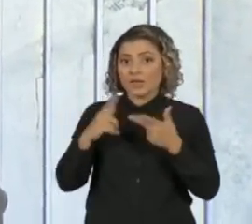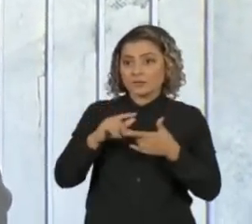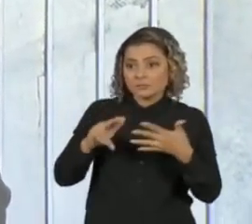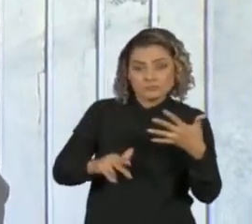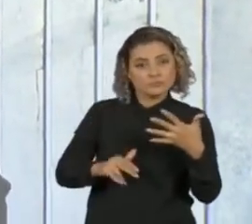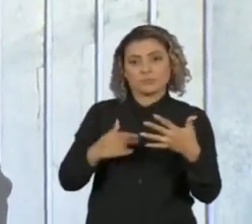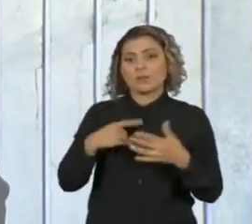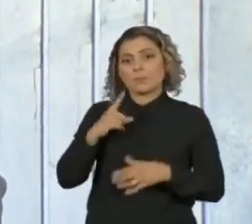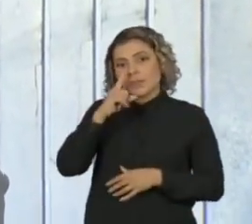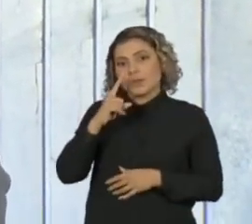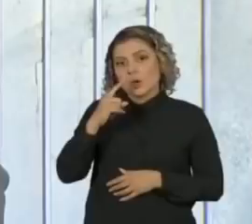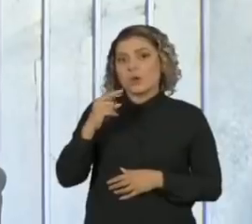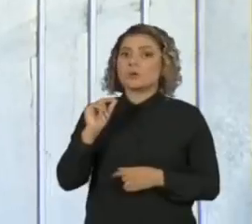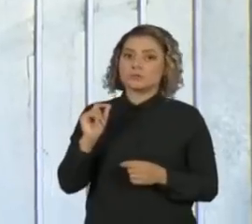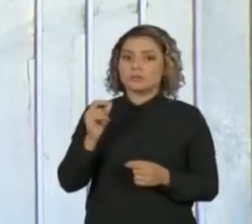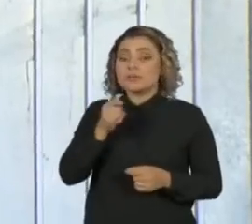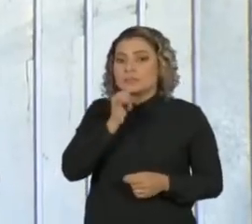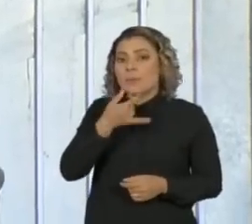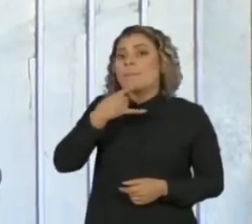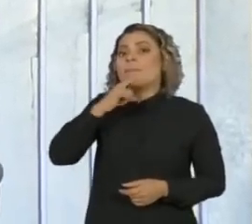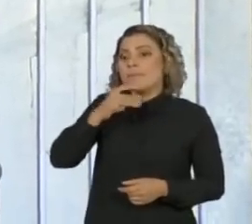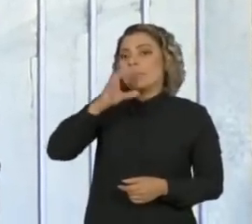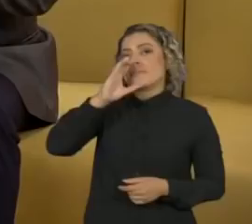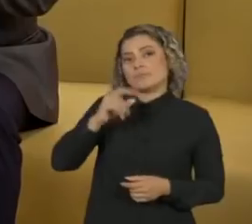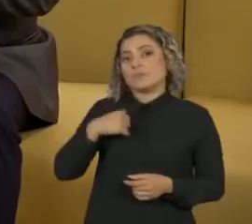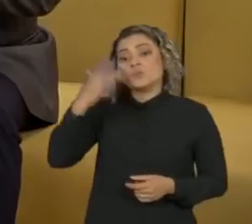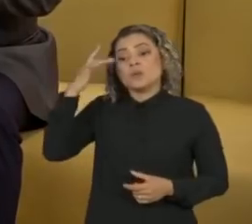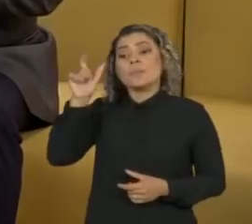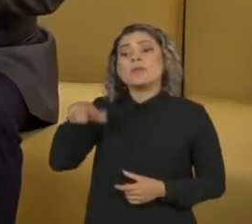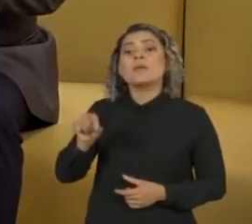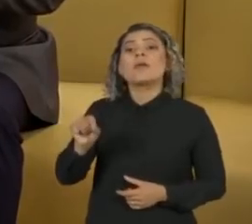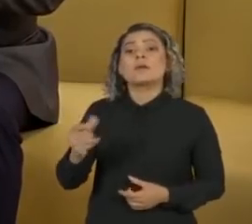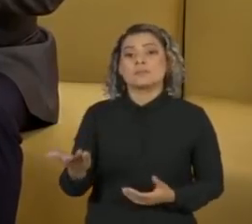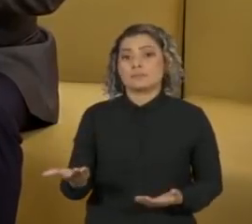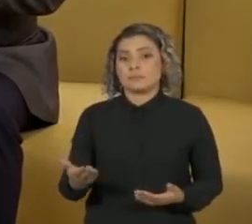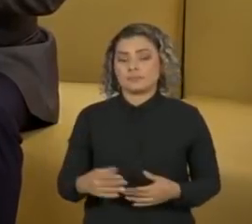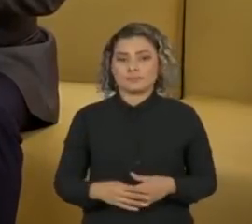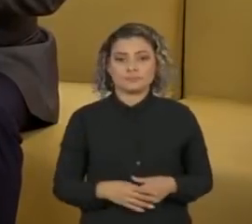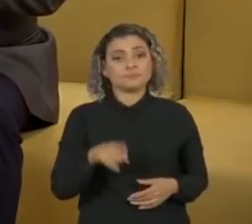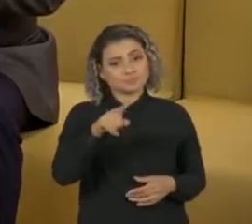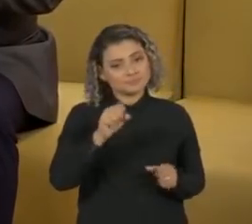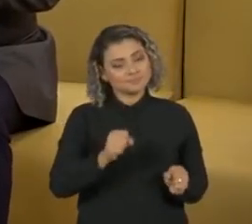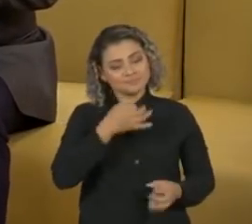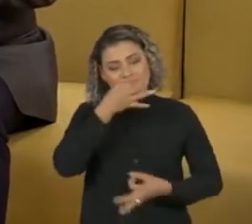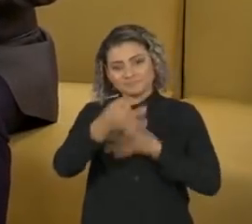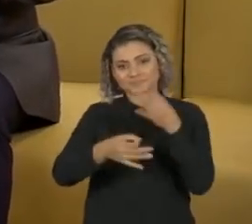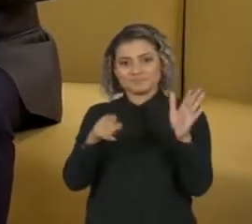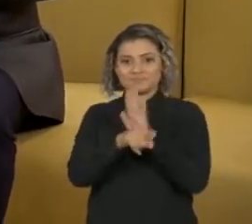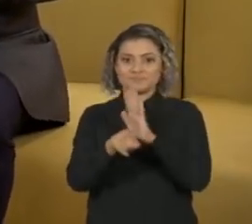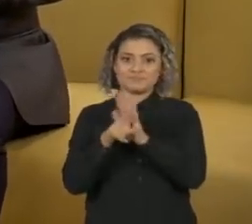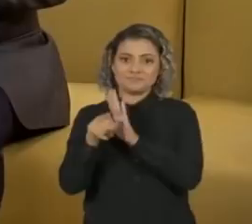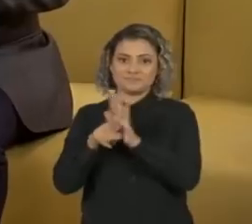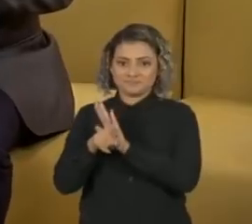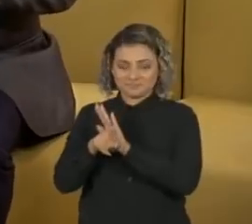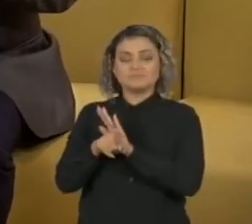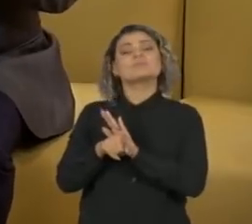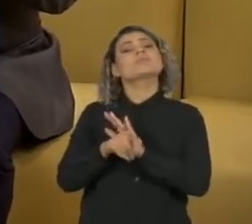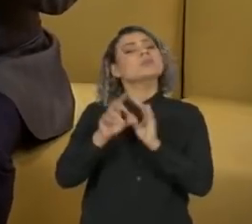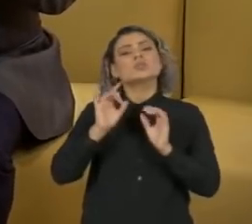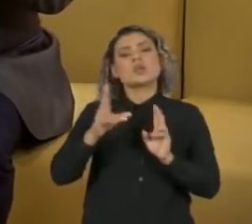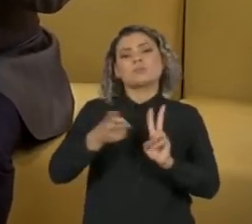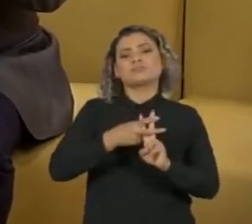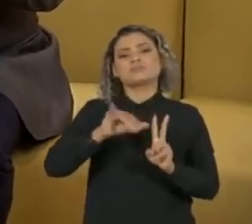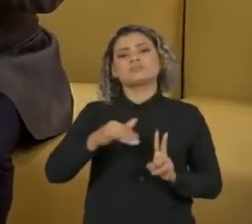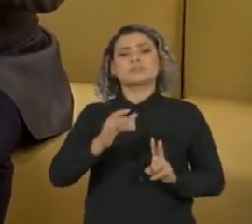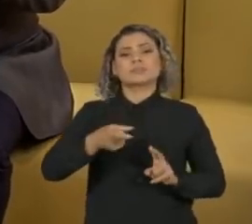porque é meio perigoso, você não sabe quem é que está dirigindo, Você pode participar do programa com perguntas, comentários, é só